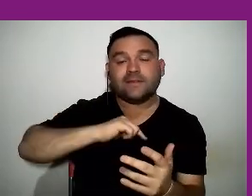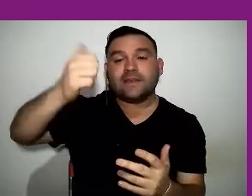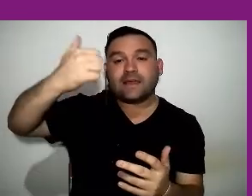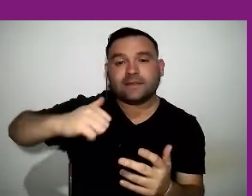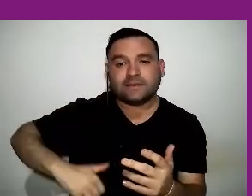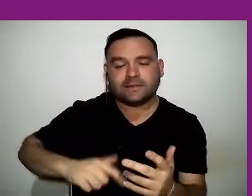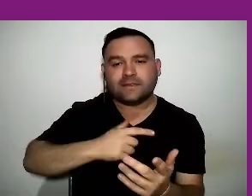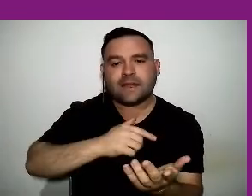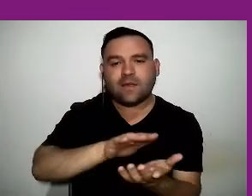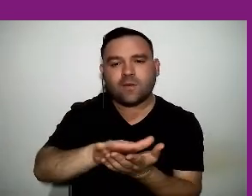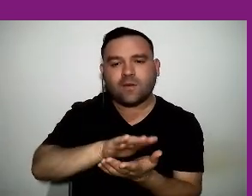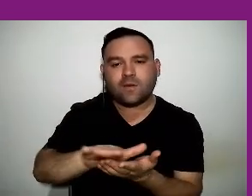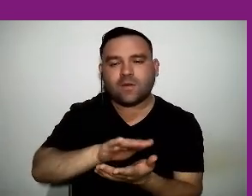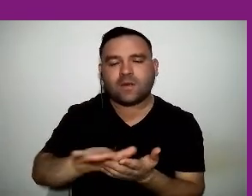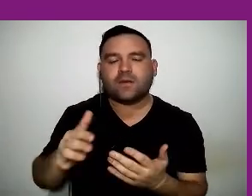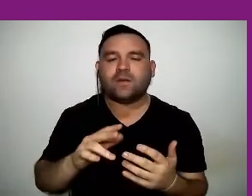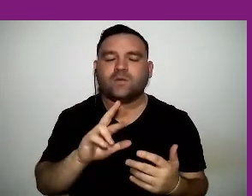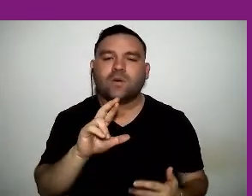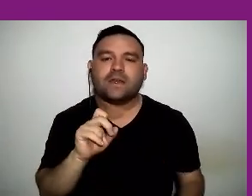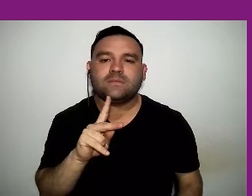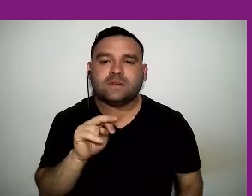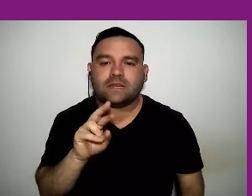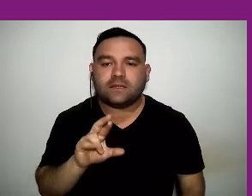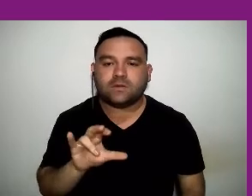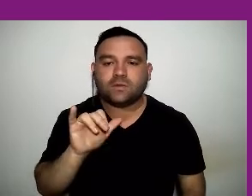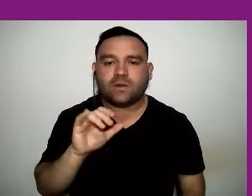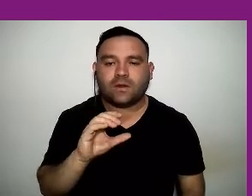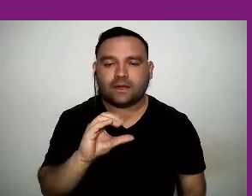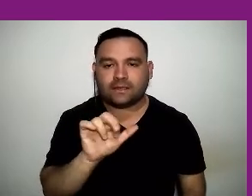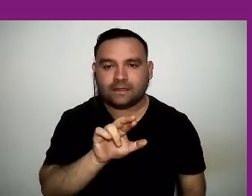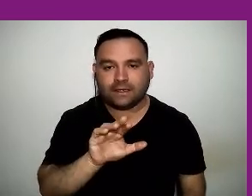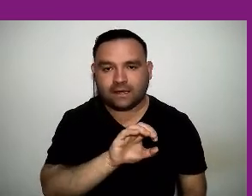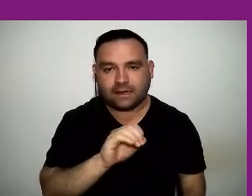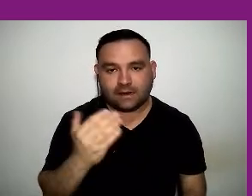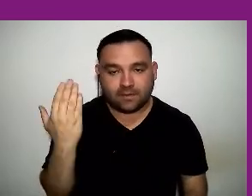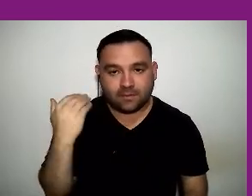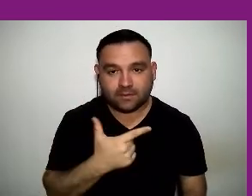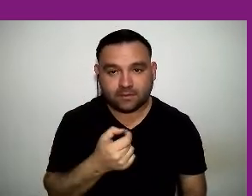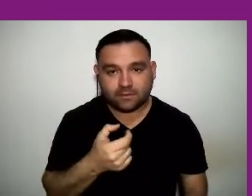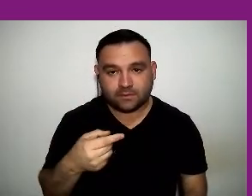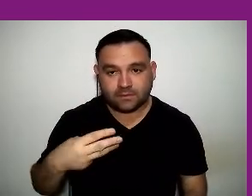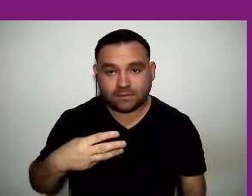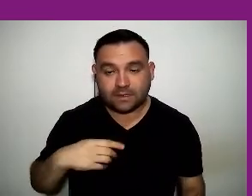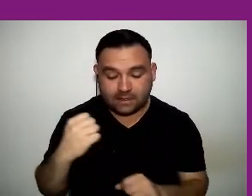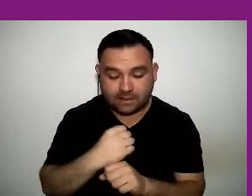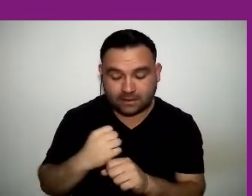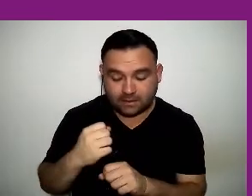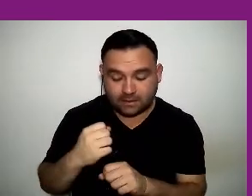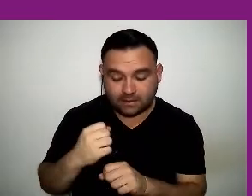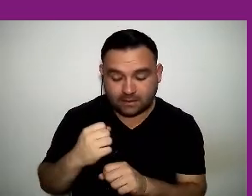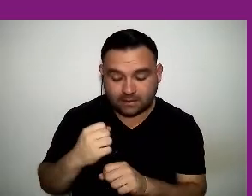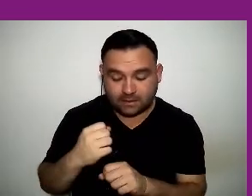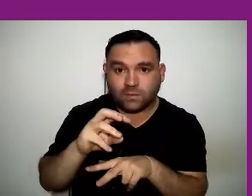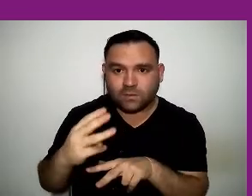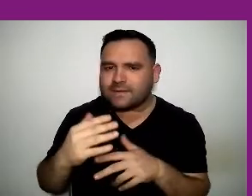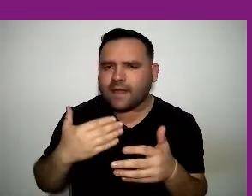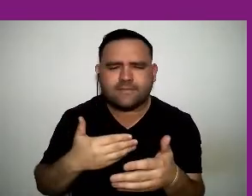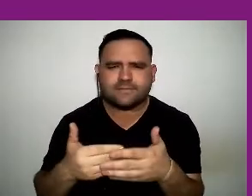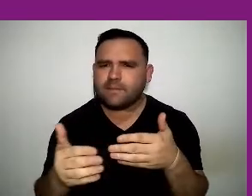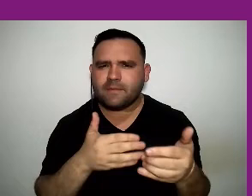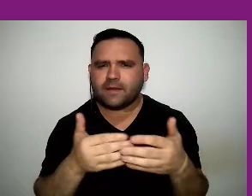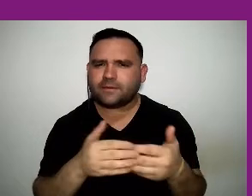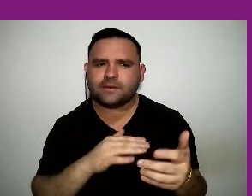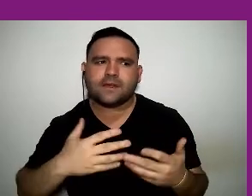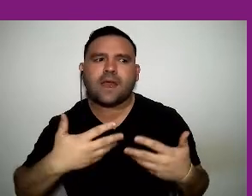que está publicada no Respiratory Care em 2003, e que a gente viu nesses 53 pacientes que, independente